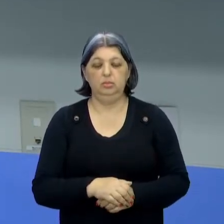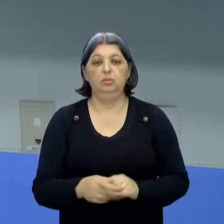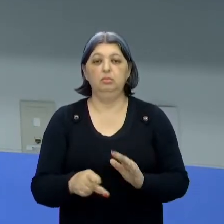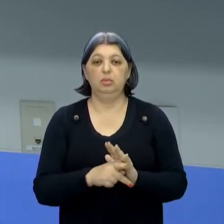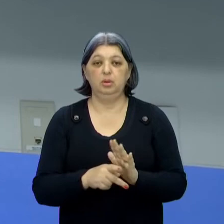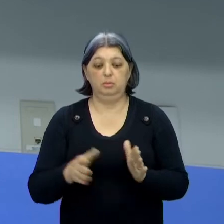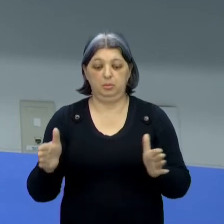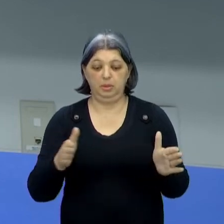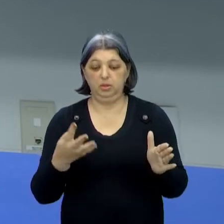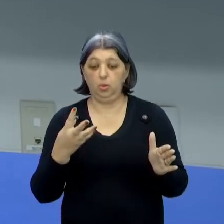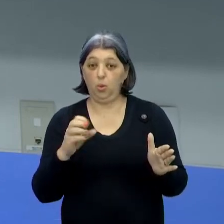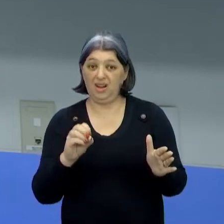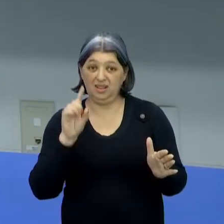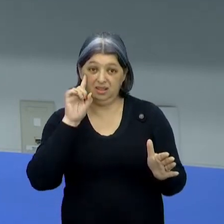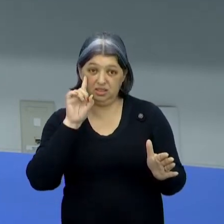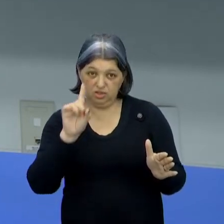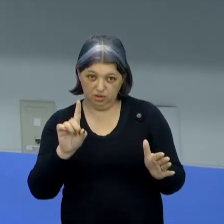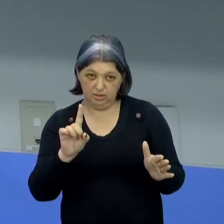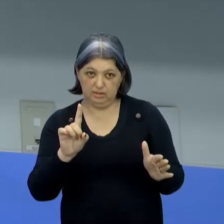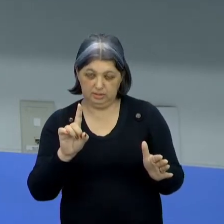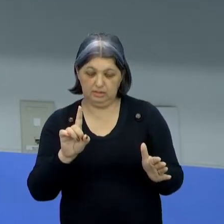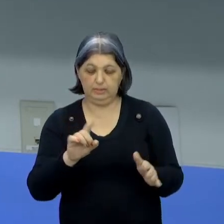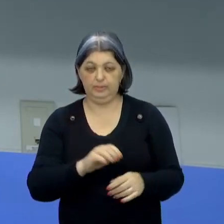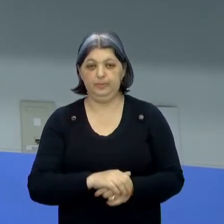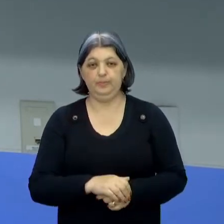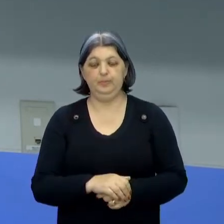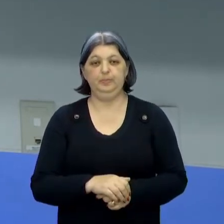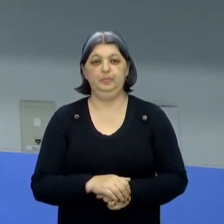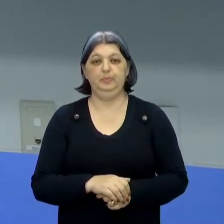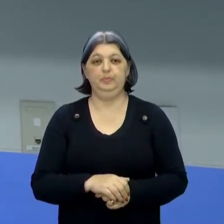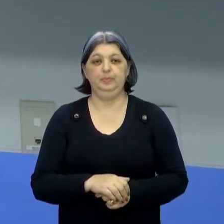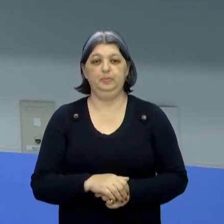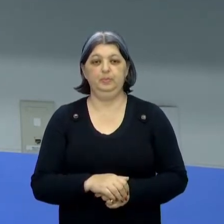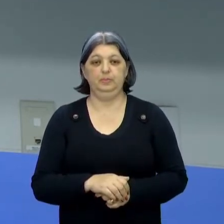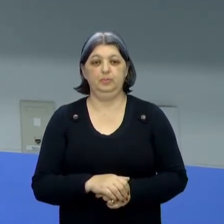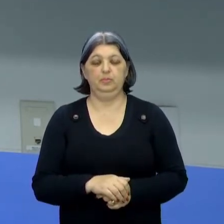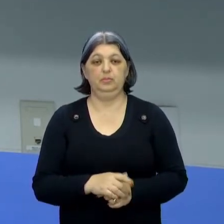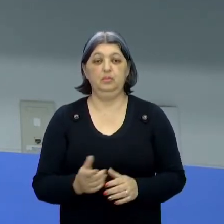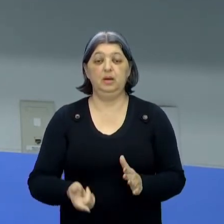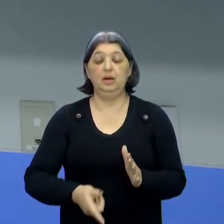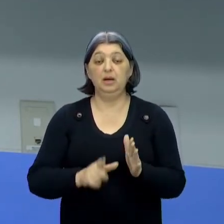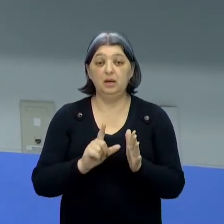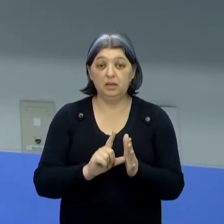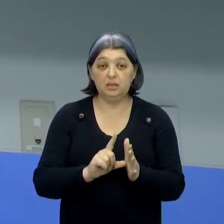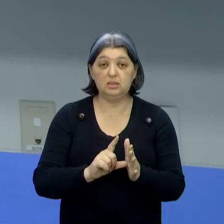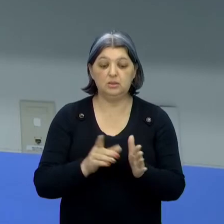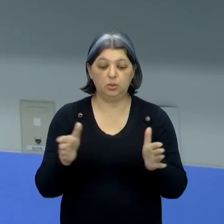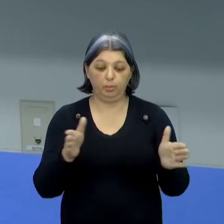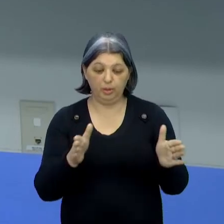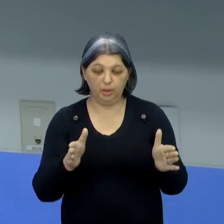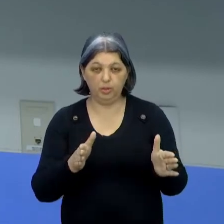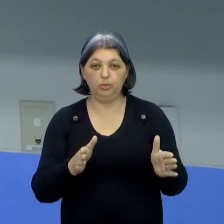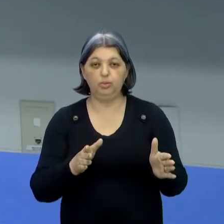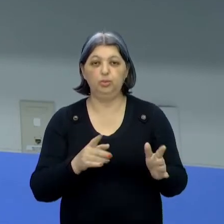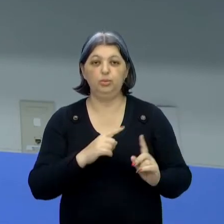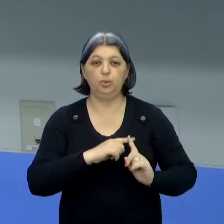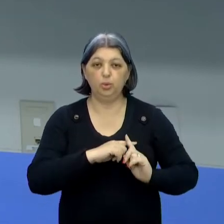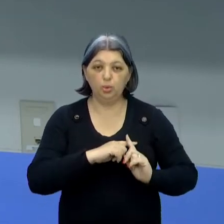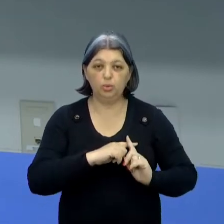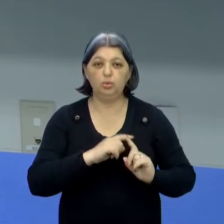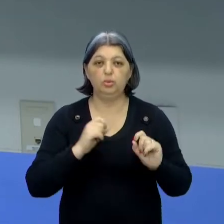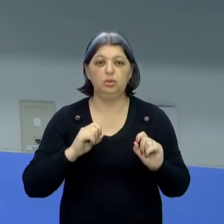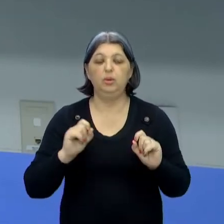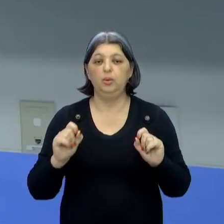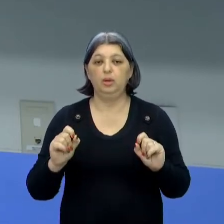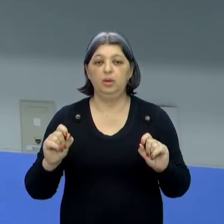não é à toa, tem uma relação direta. Esse momento que antecede esse luto, então, você tem o ápice da